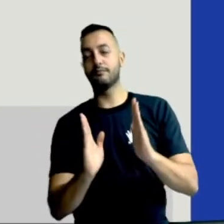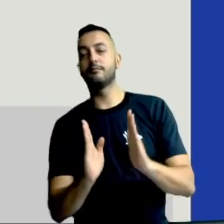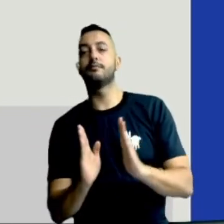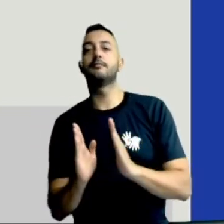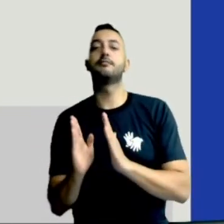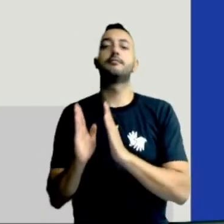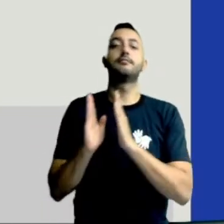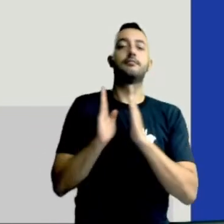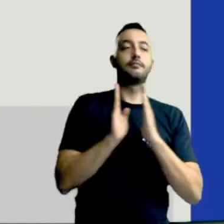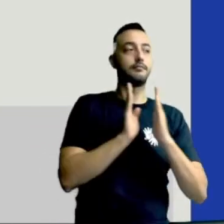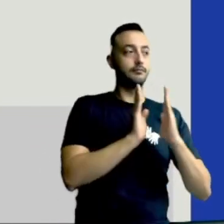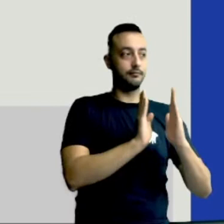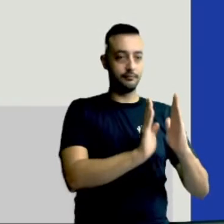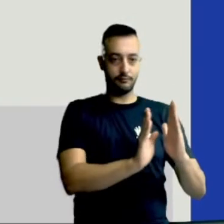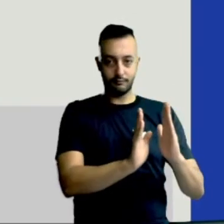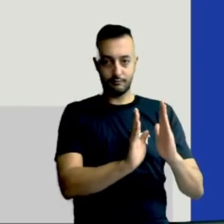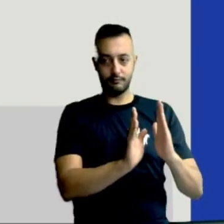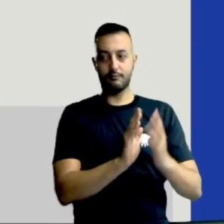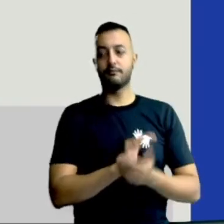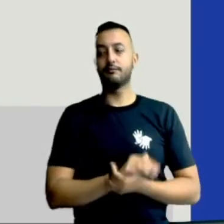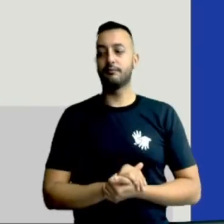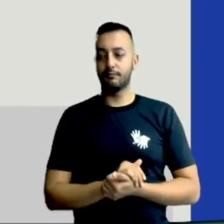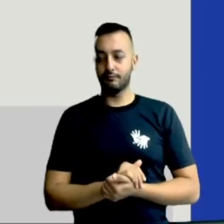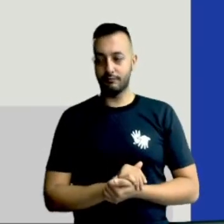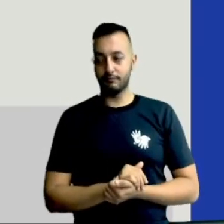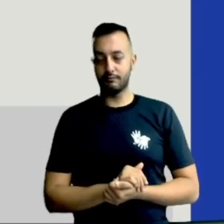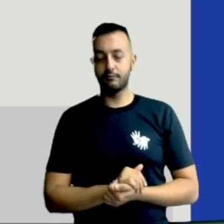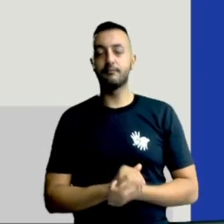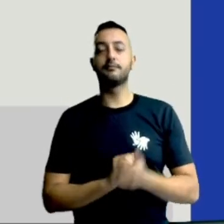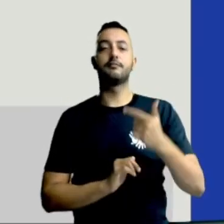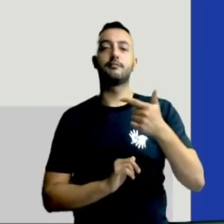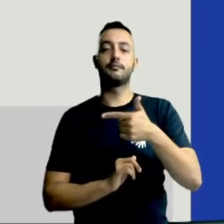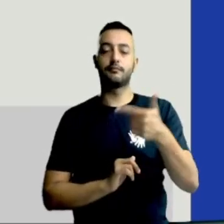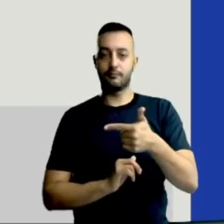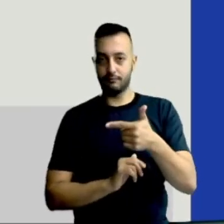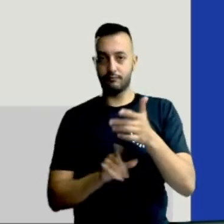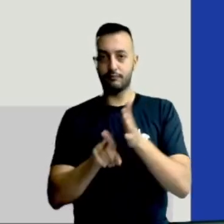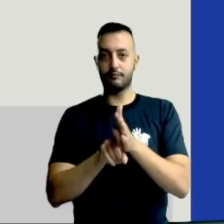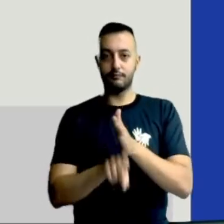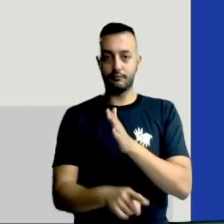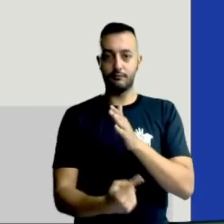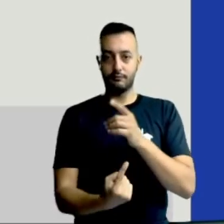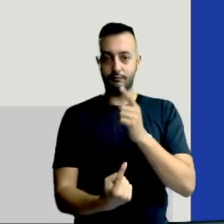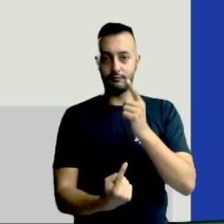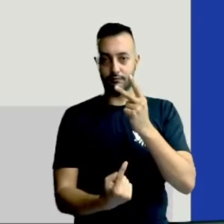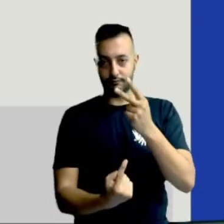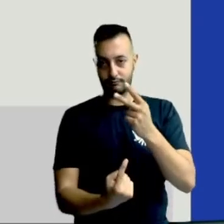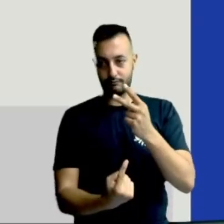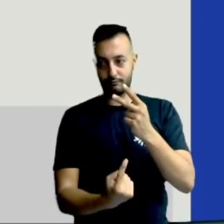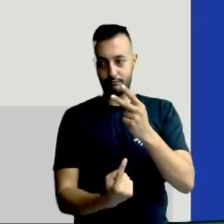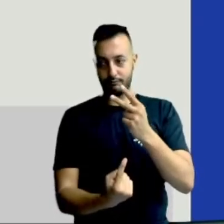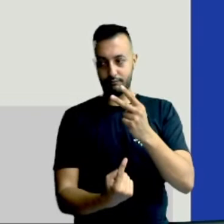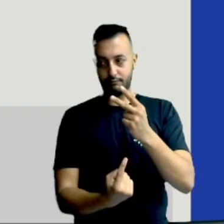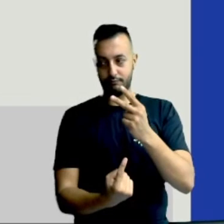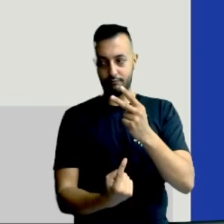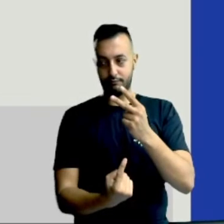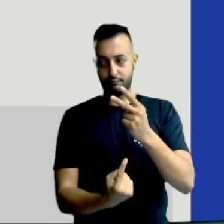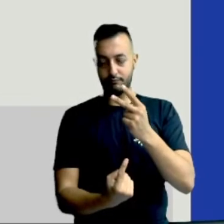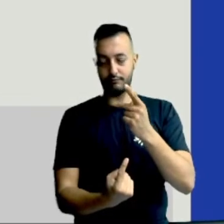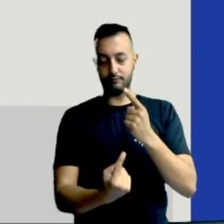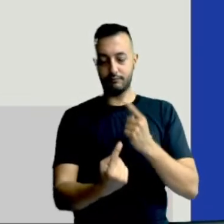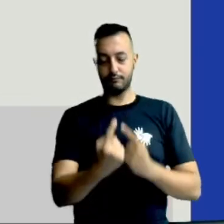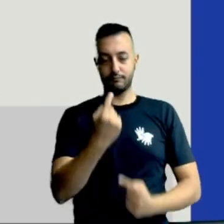casas das dezenas de milhar. 2 menos 1. 2 menos 1 é igual